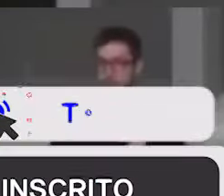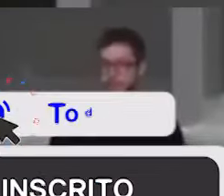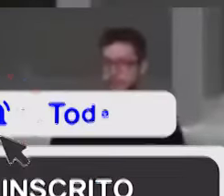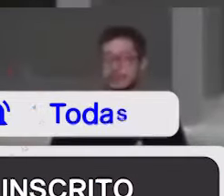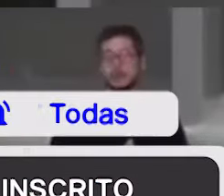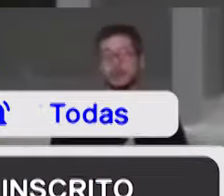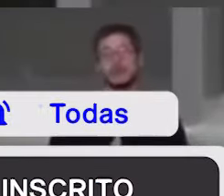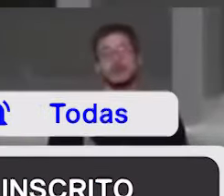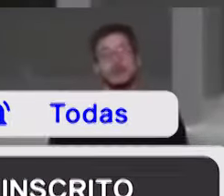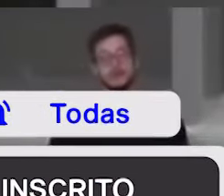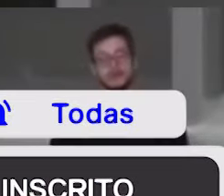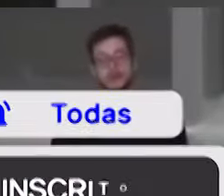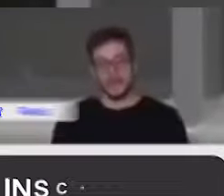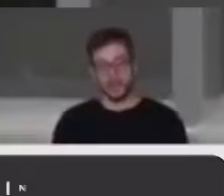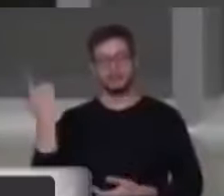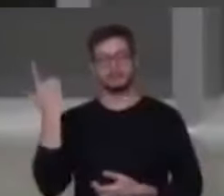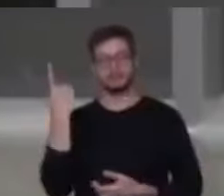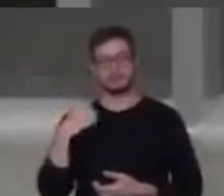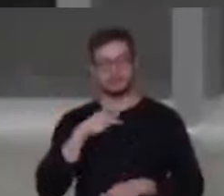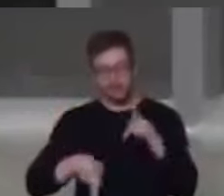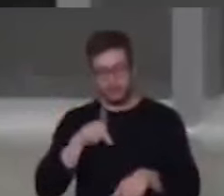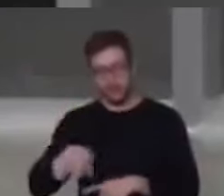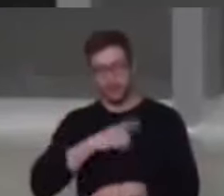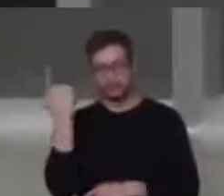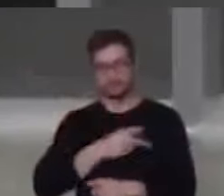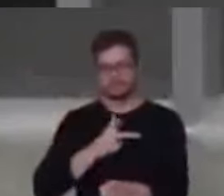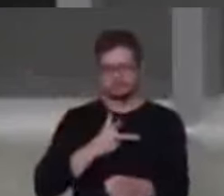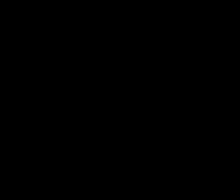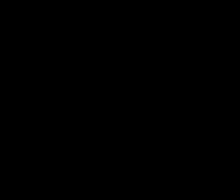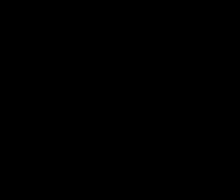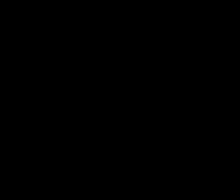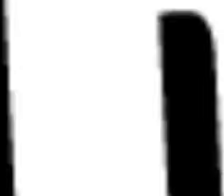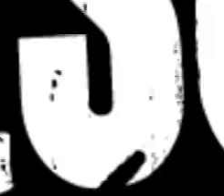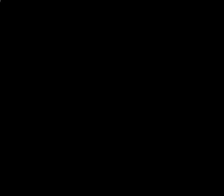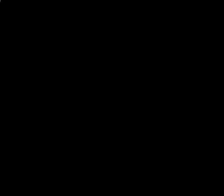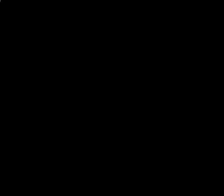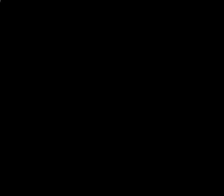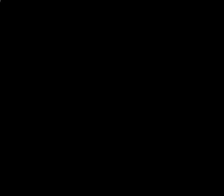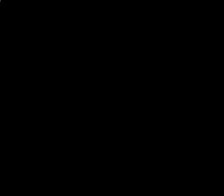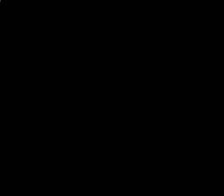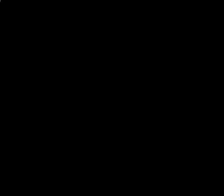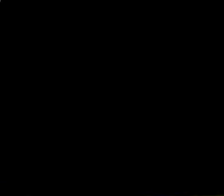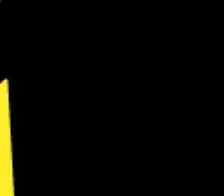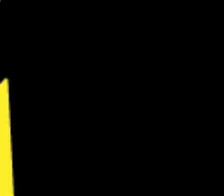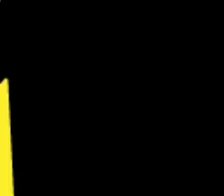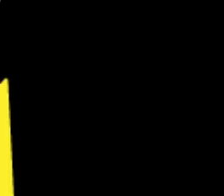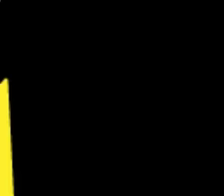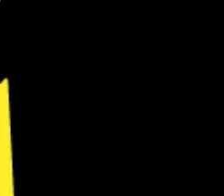presidencial devidamente arrancada pelo povo deste país.